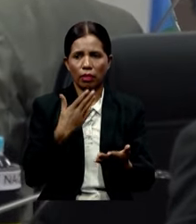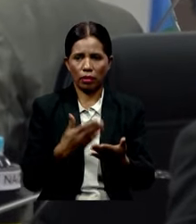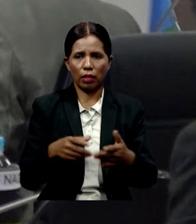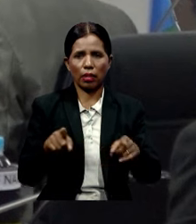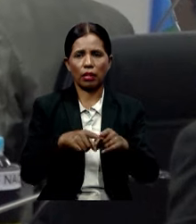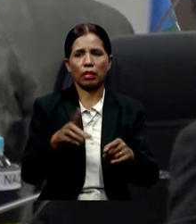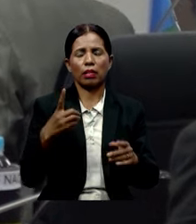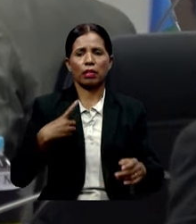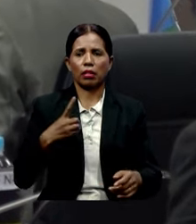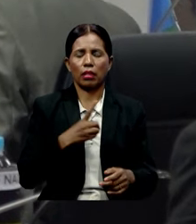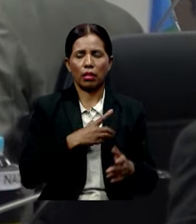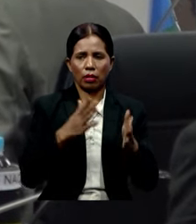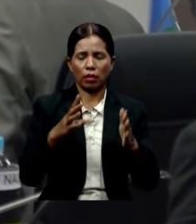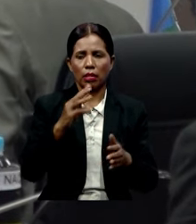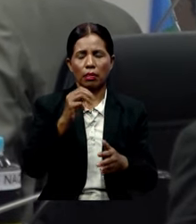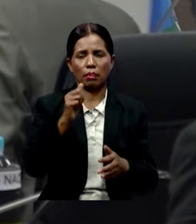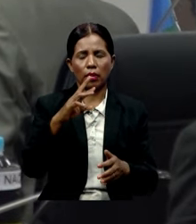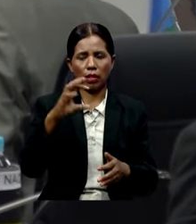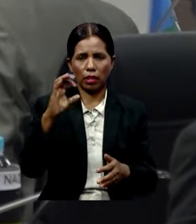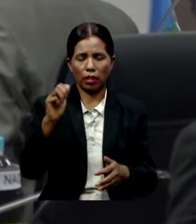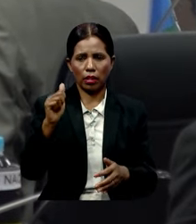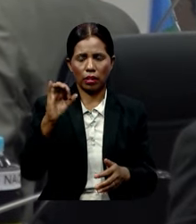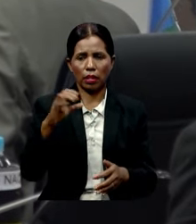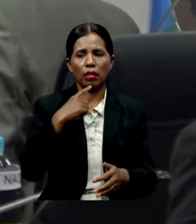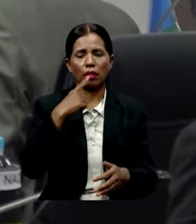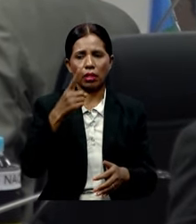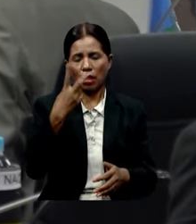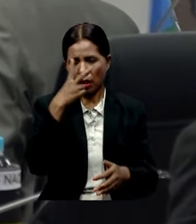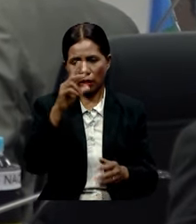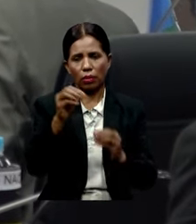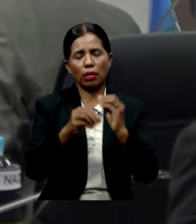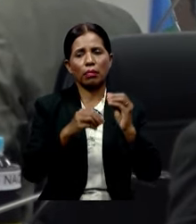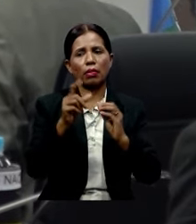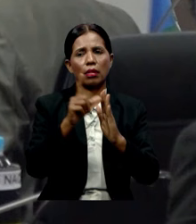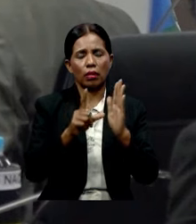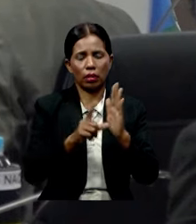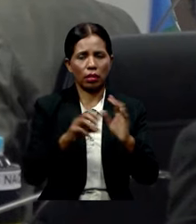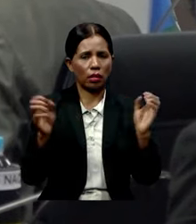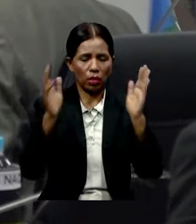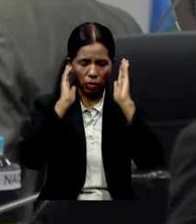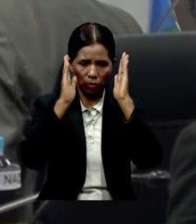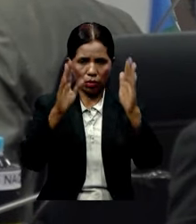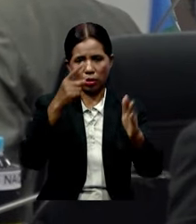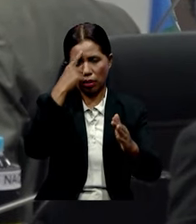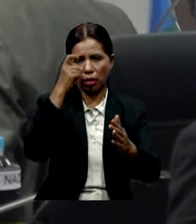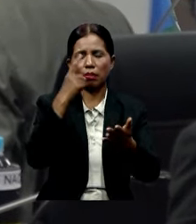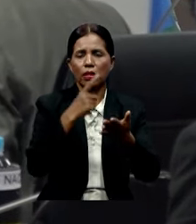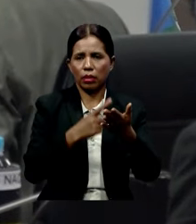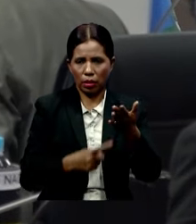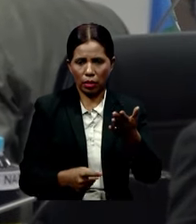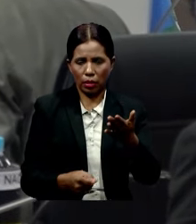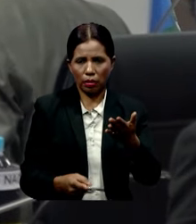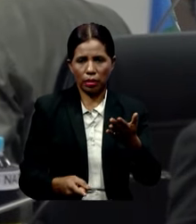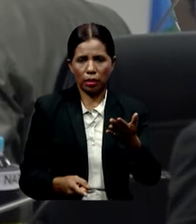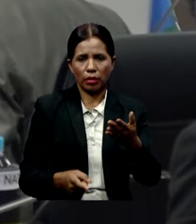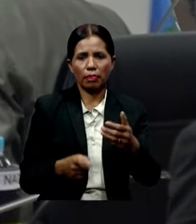nessangoin deputada Maria Angélica Culiana checklist lá fundamenta também saída maca